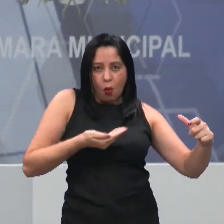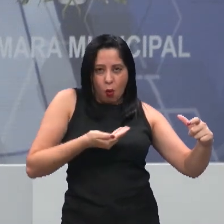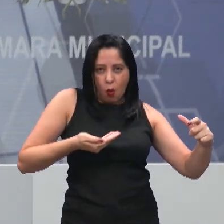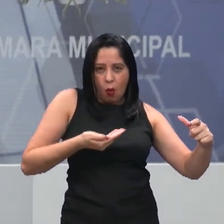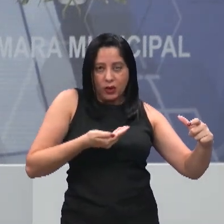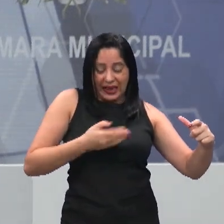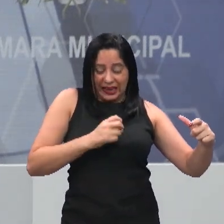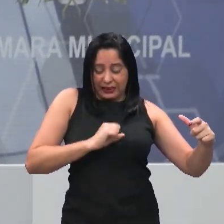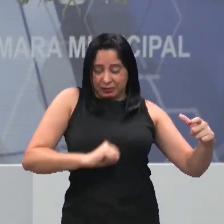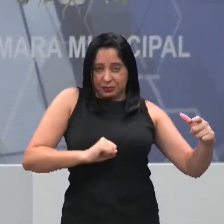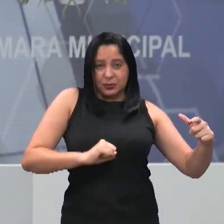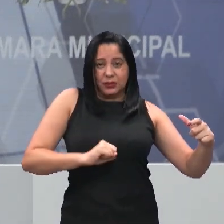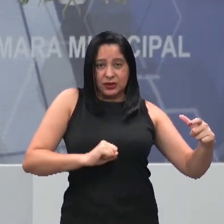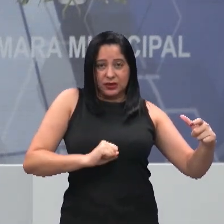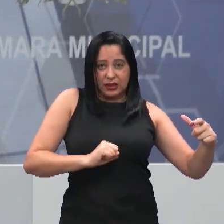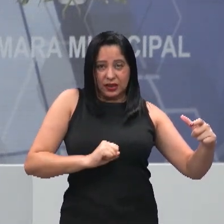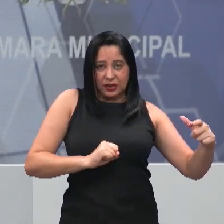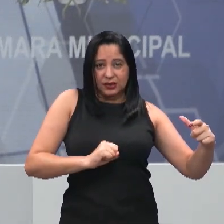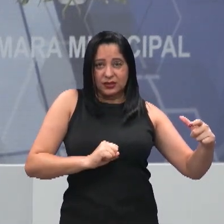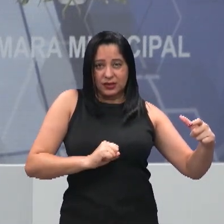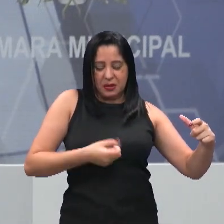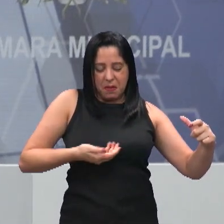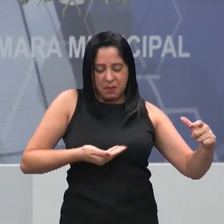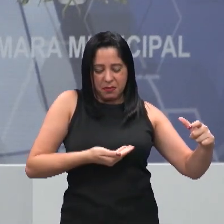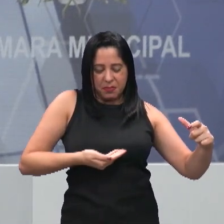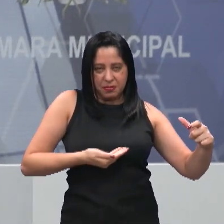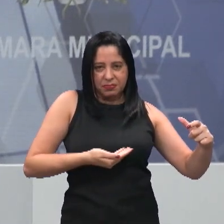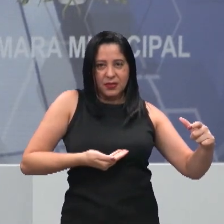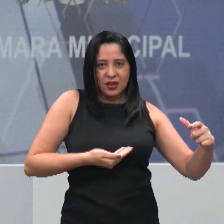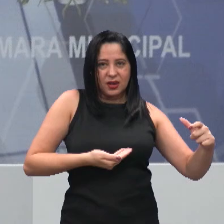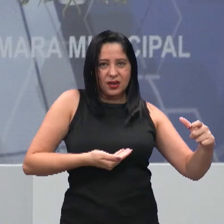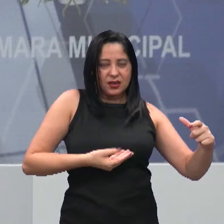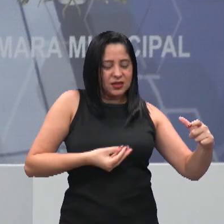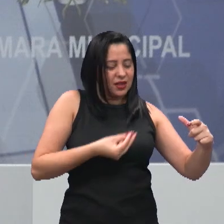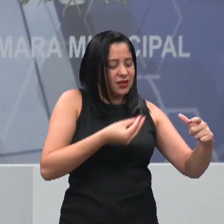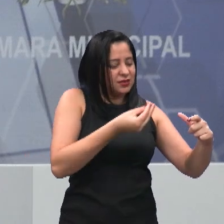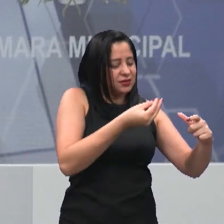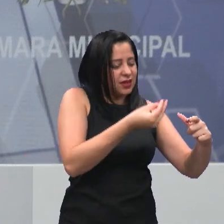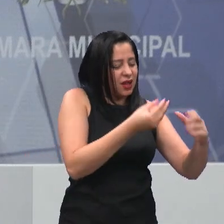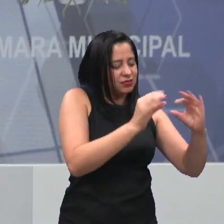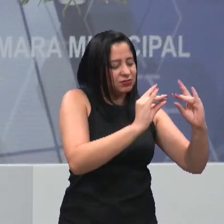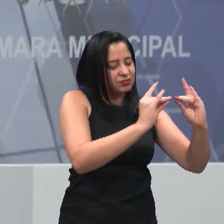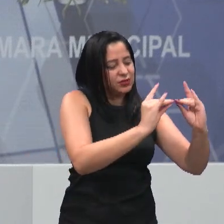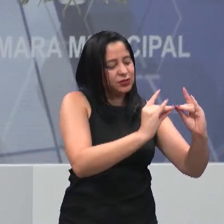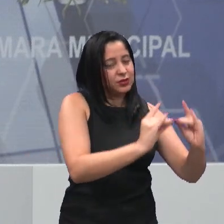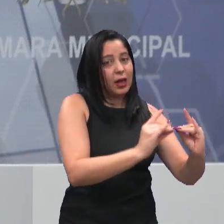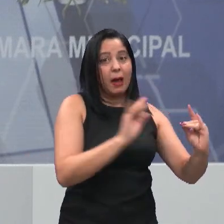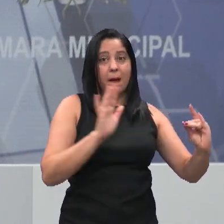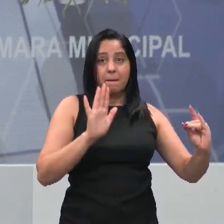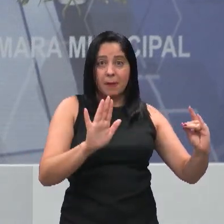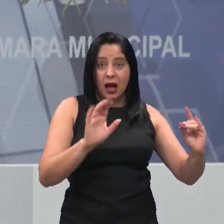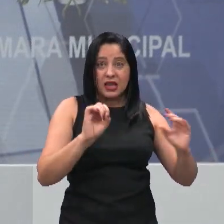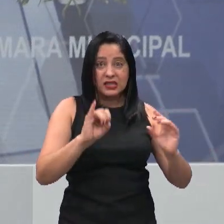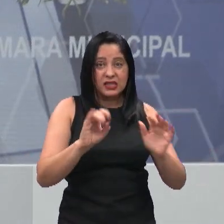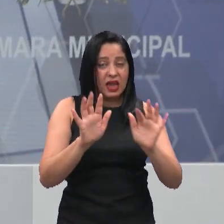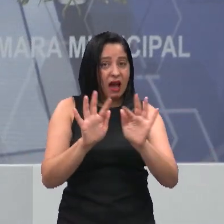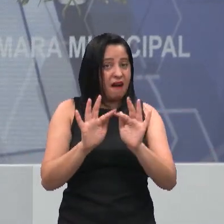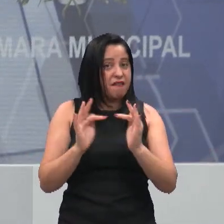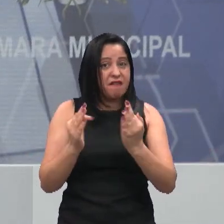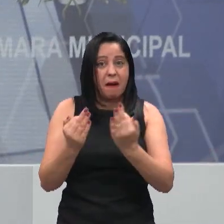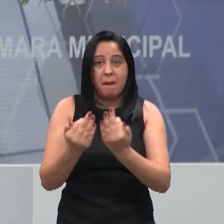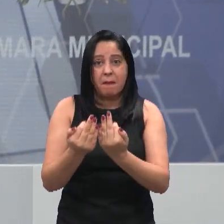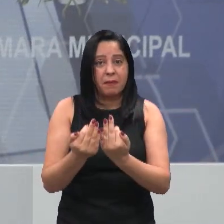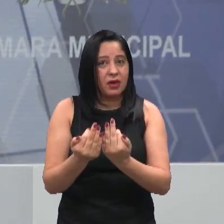abortadas, vereador, e que perderem a vida no ventre da mãe, mas que, porventura, a família não queiram ou não